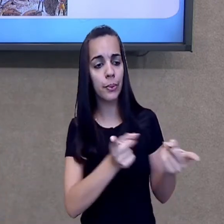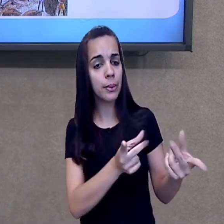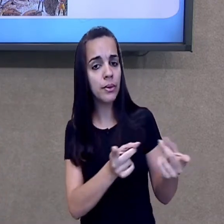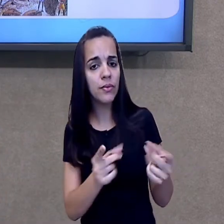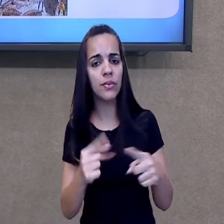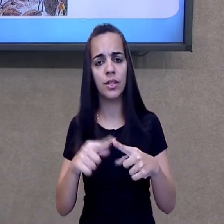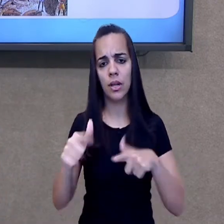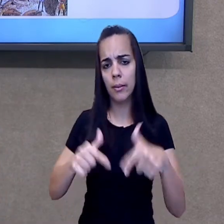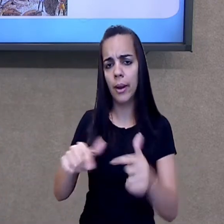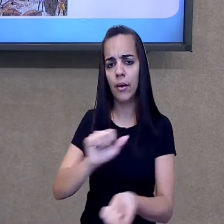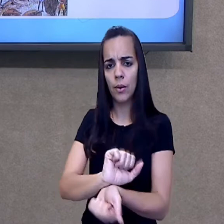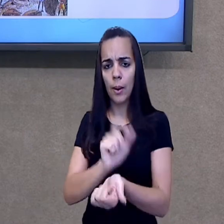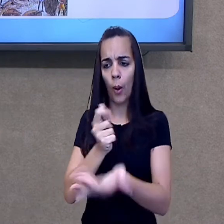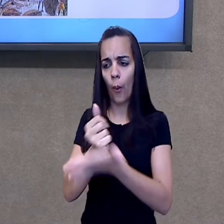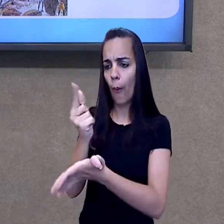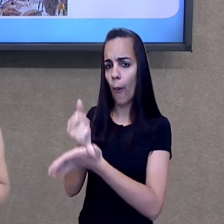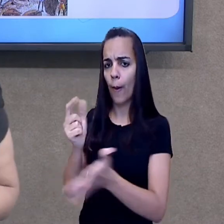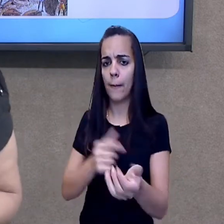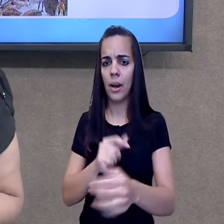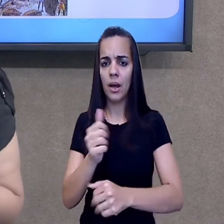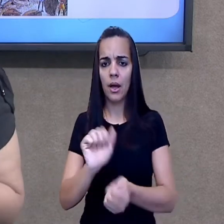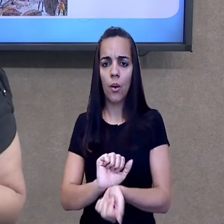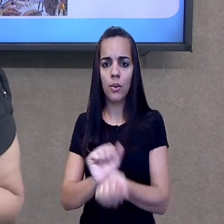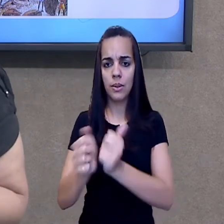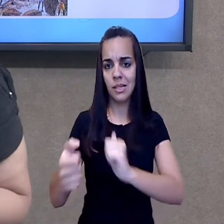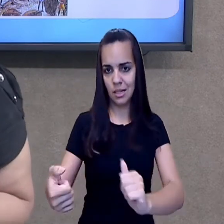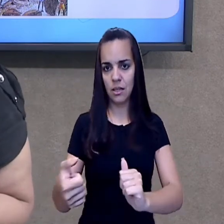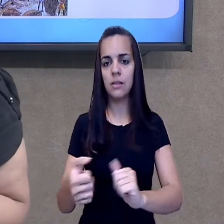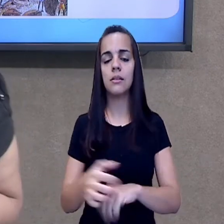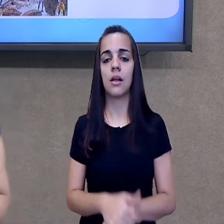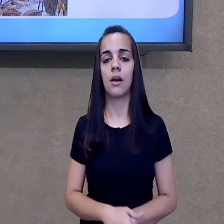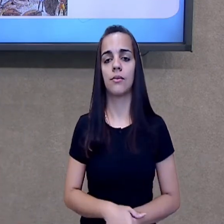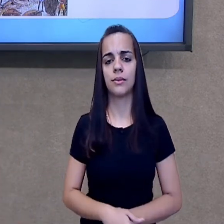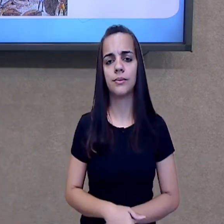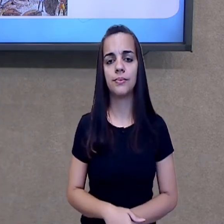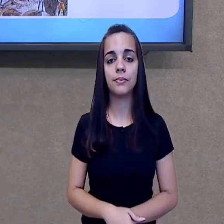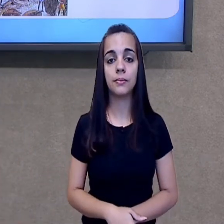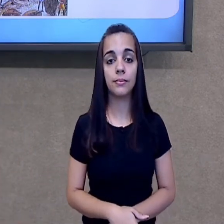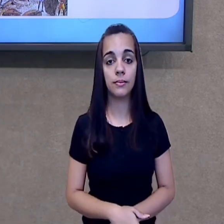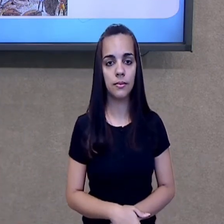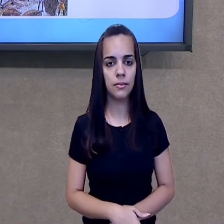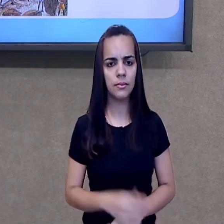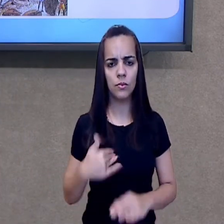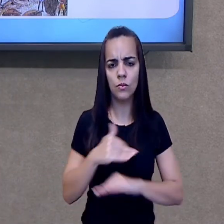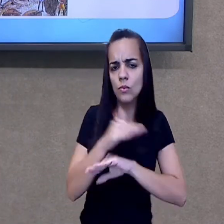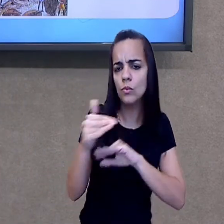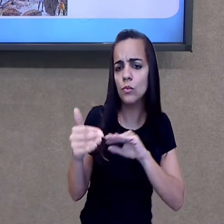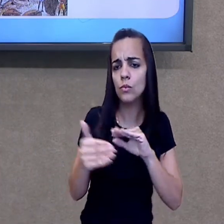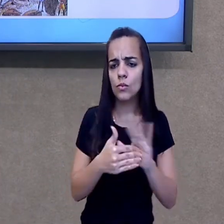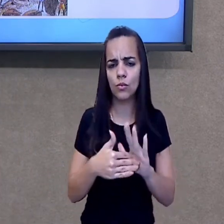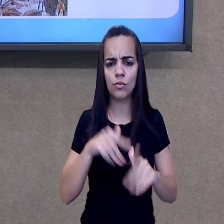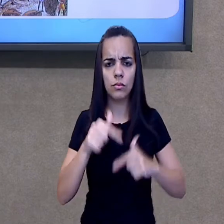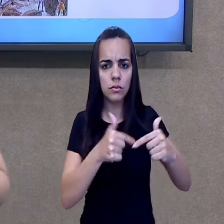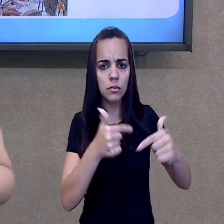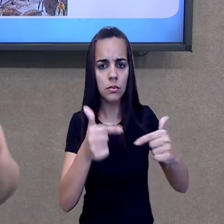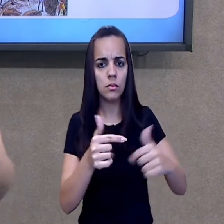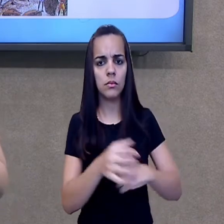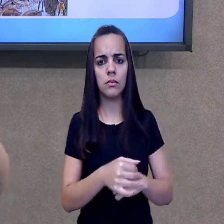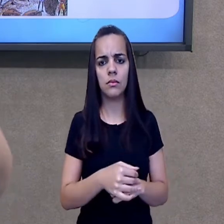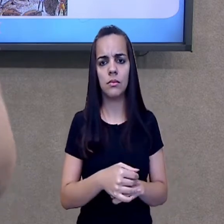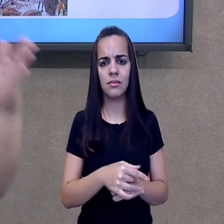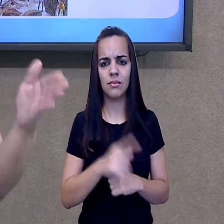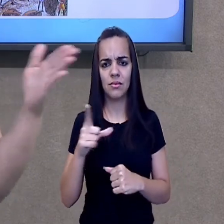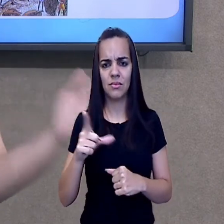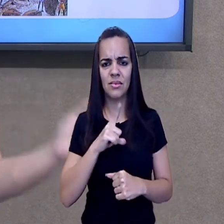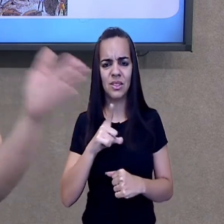traficantes de escravos, que também foram arrastados para essa crise. Todas essas ações provocavam uma